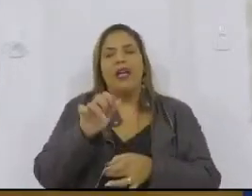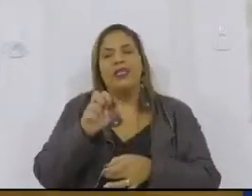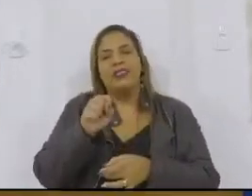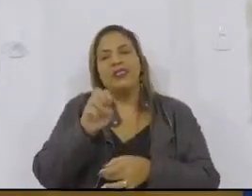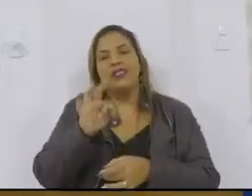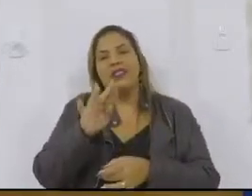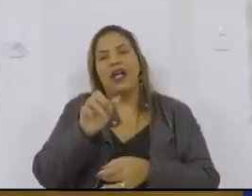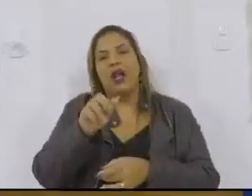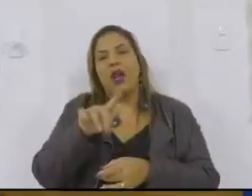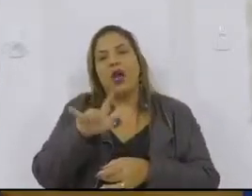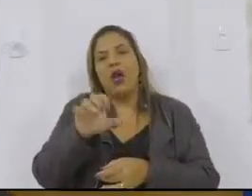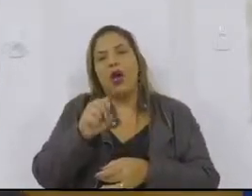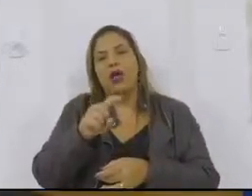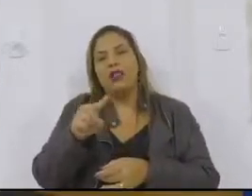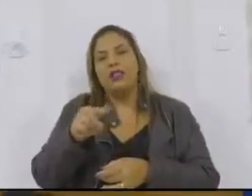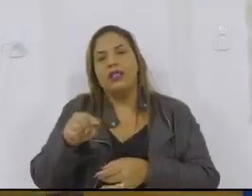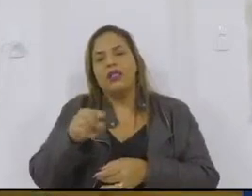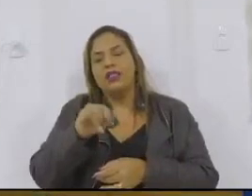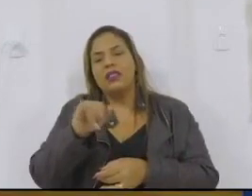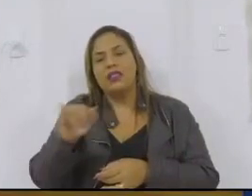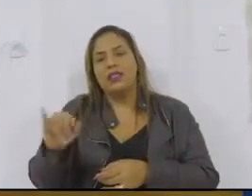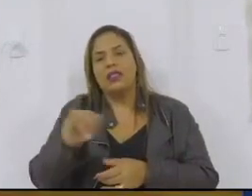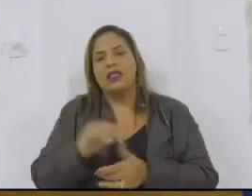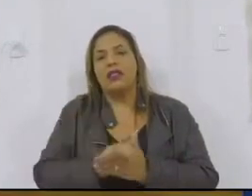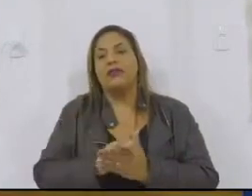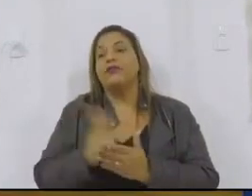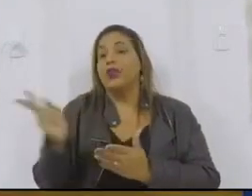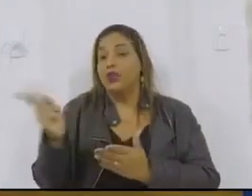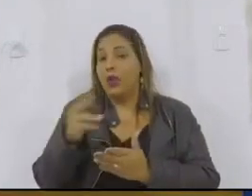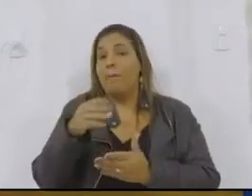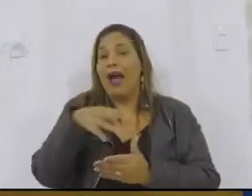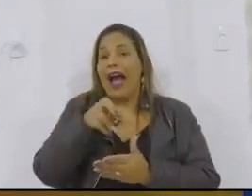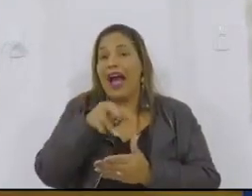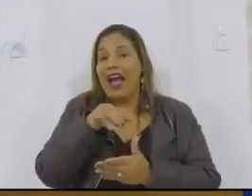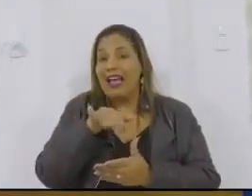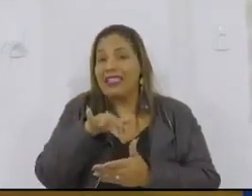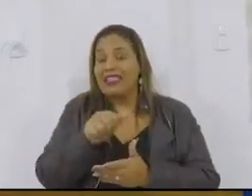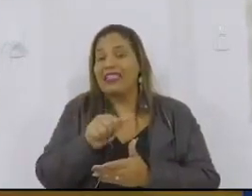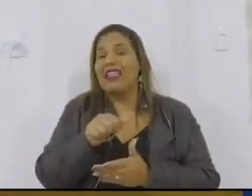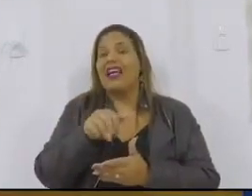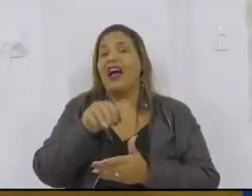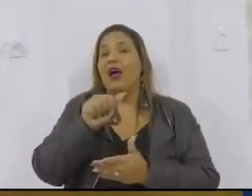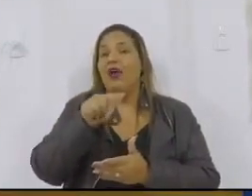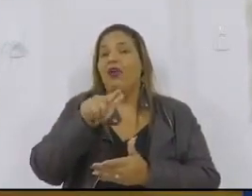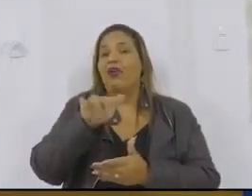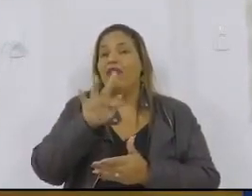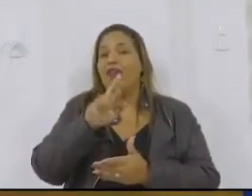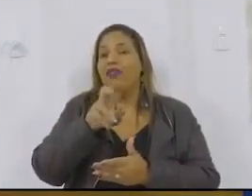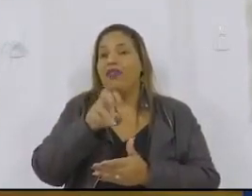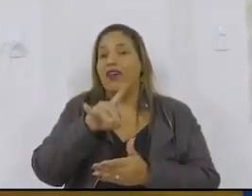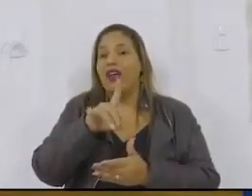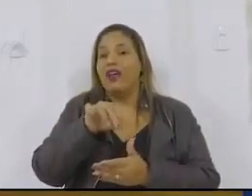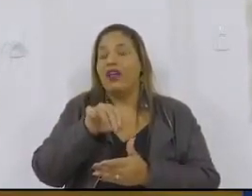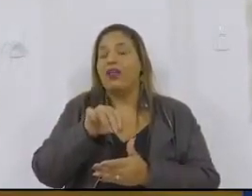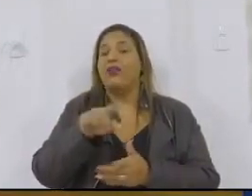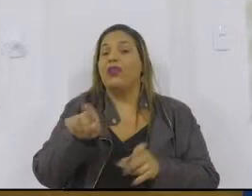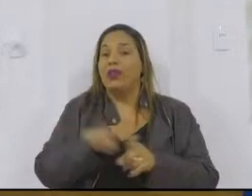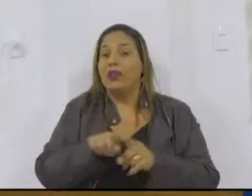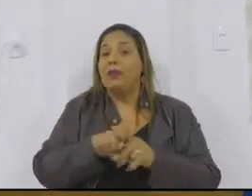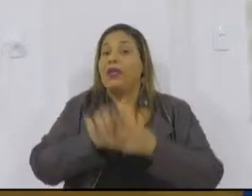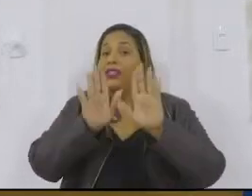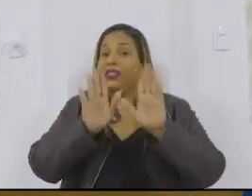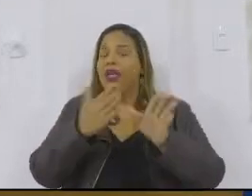é bom ressaltar de que a vereadora Márcia e o Alfredo também já fizeram, né? Então, em respeito aí a atitude de vocês eu louvo, né,